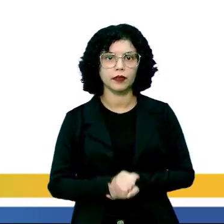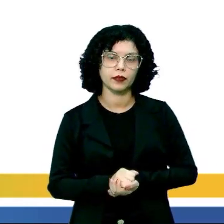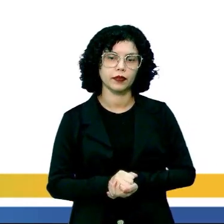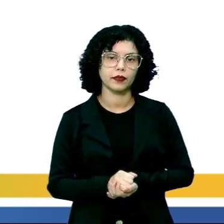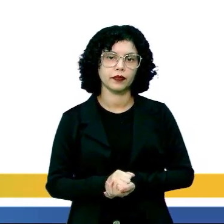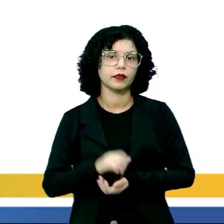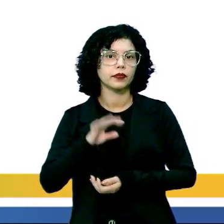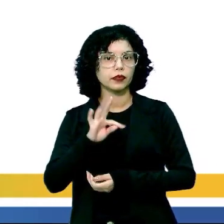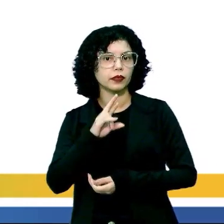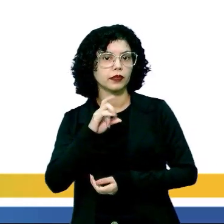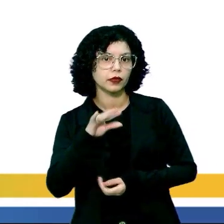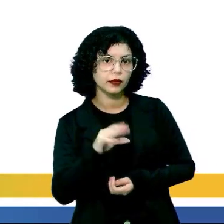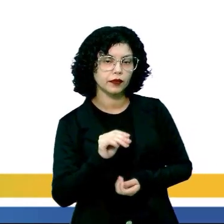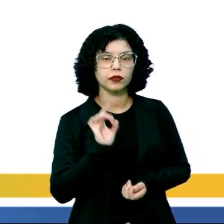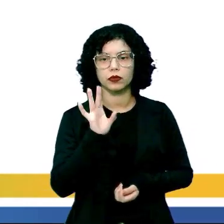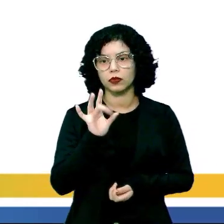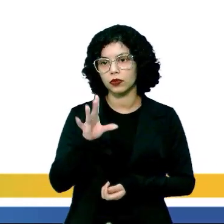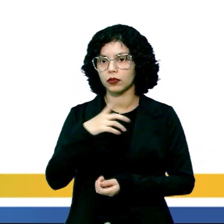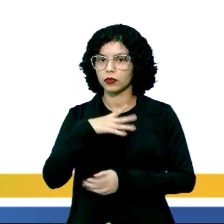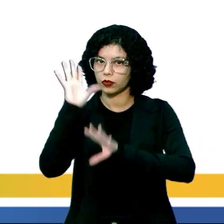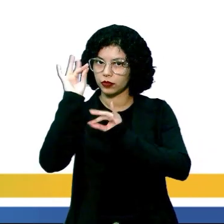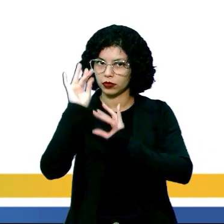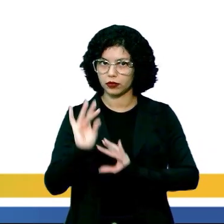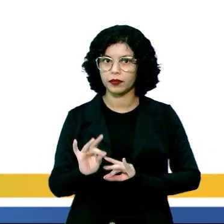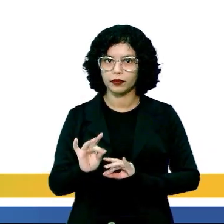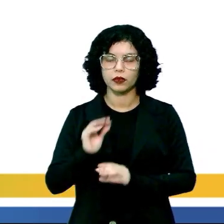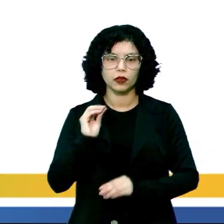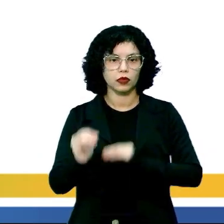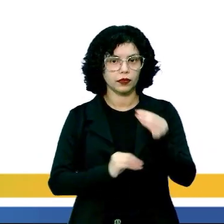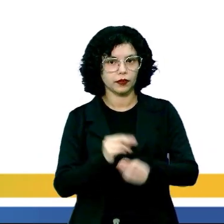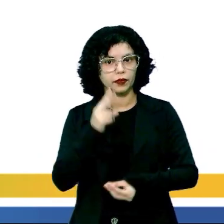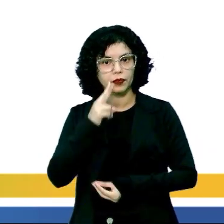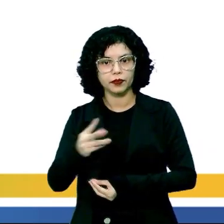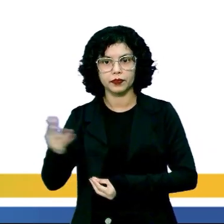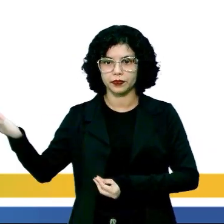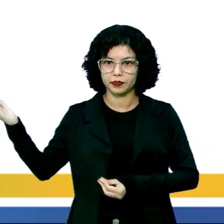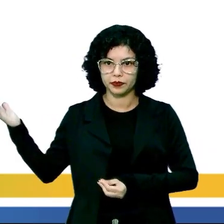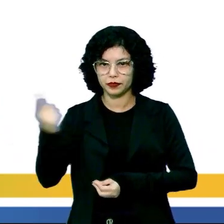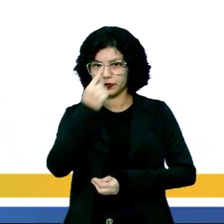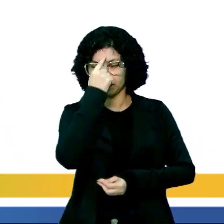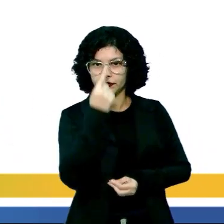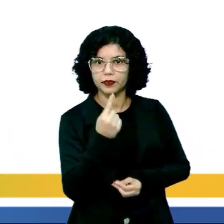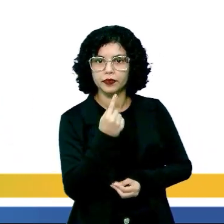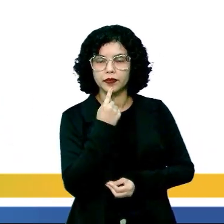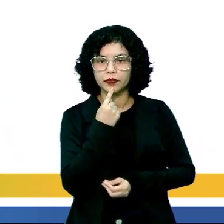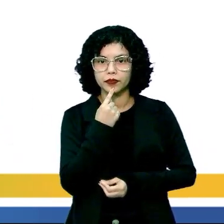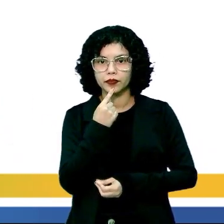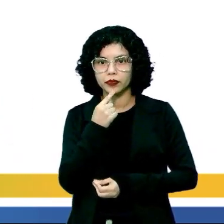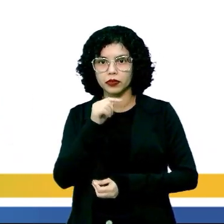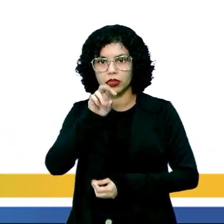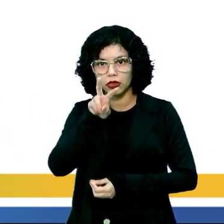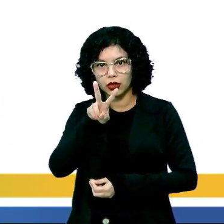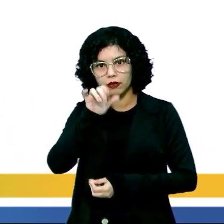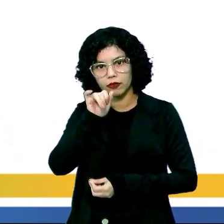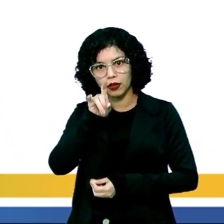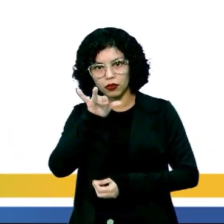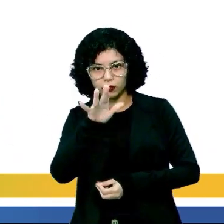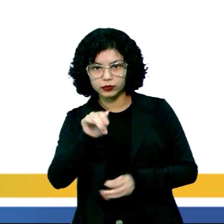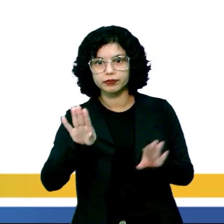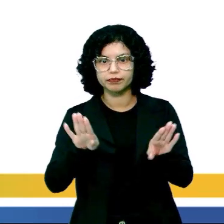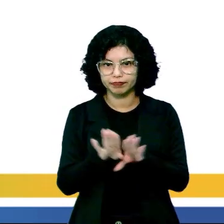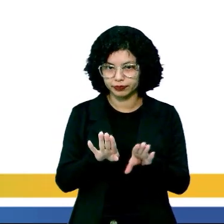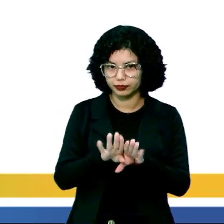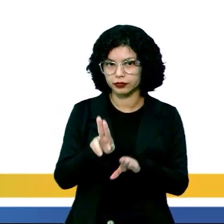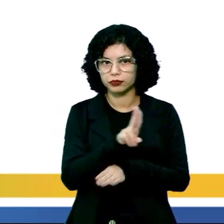três tecidos. Só que tem um detalhe. A veia, como vocês podem ver aí na imagem, ela tem uma válvula que se chama